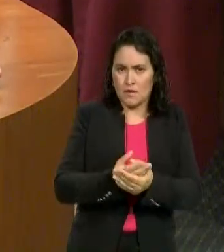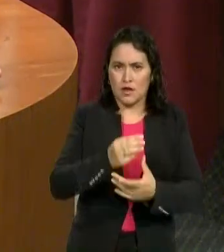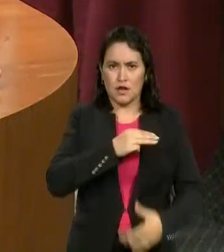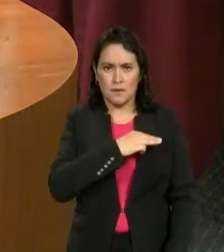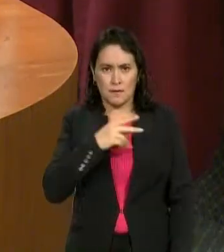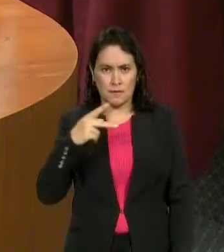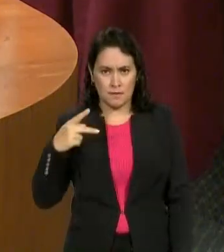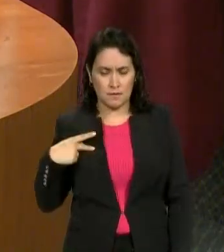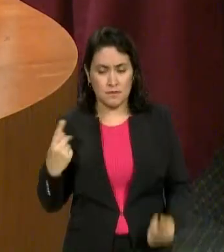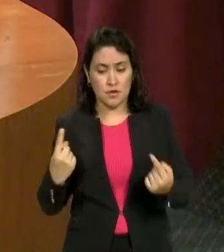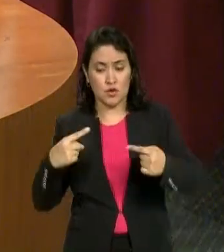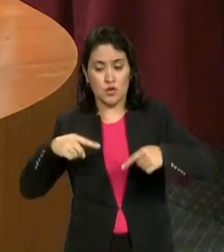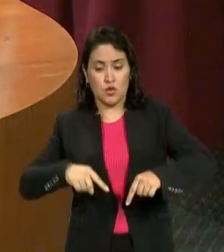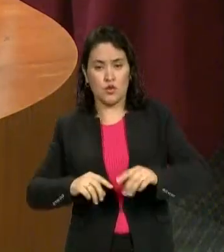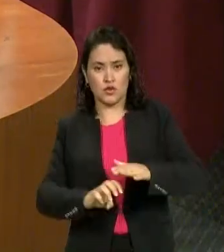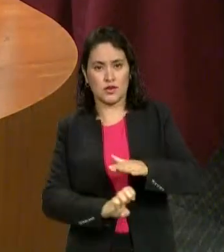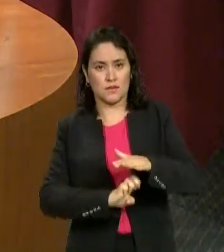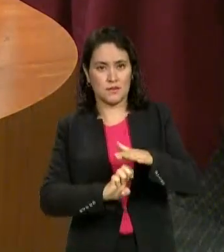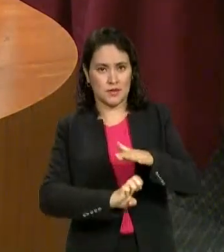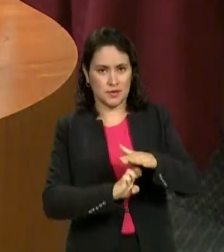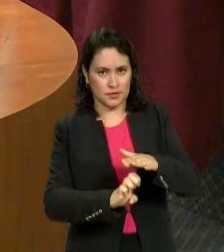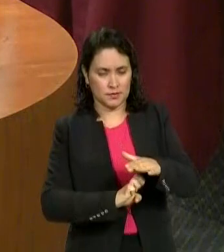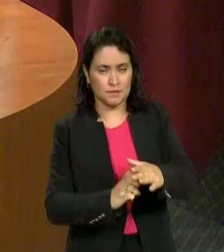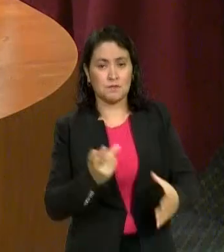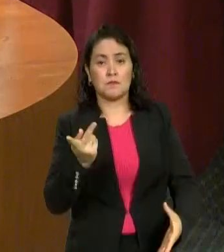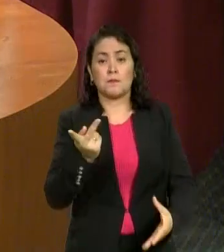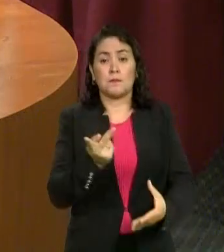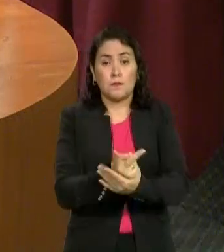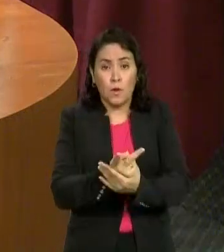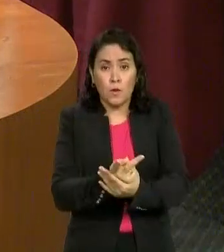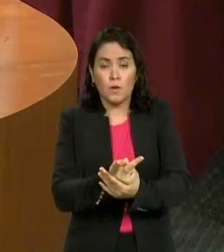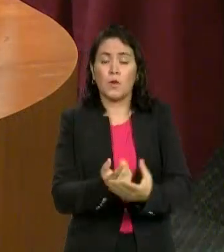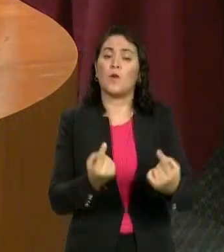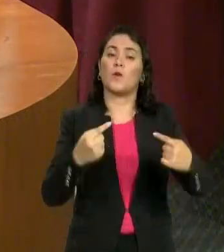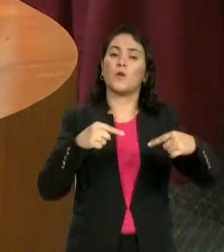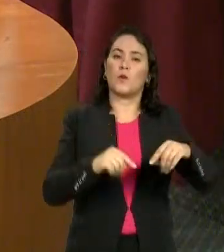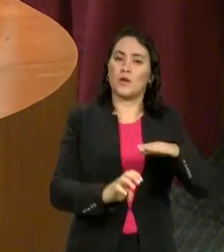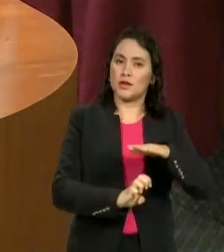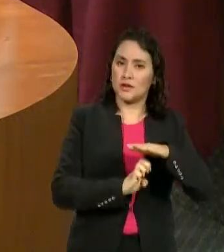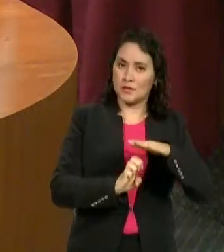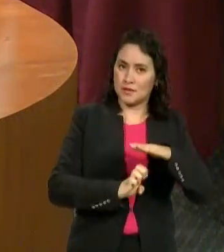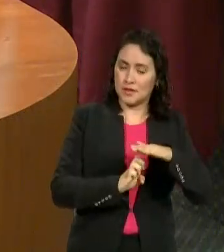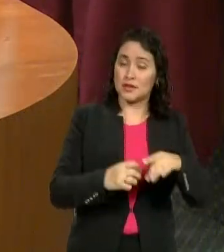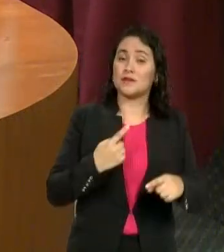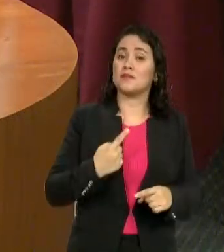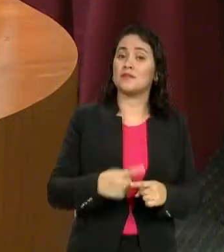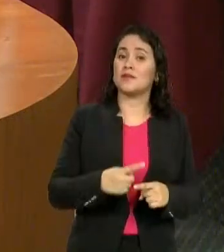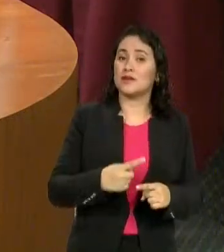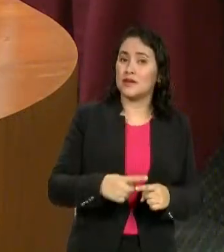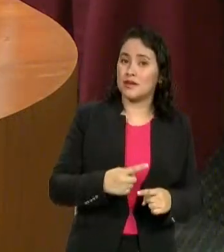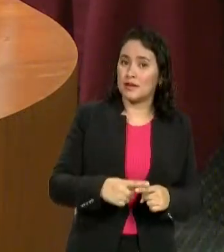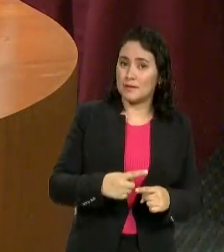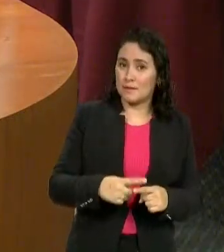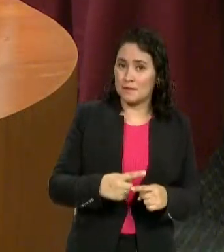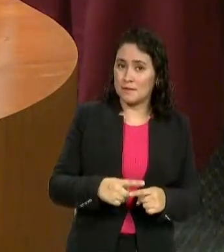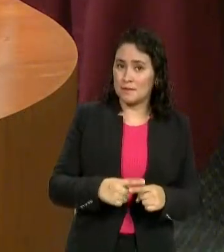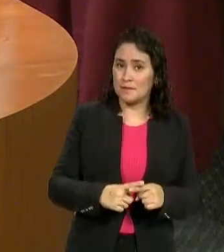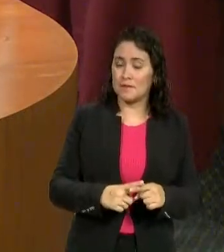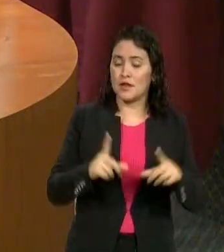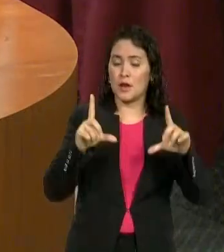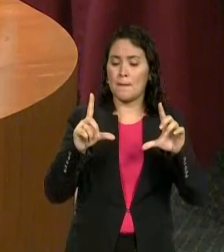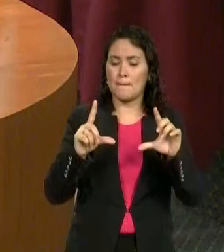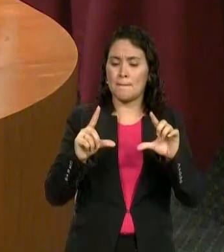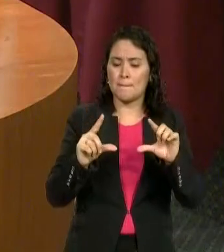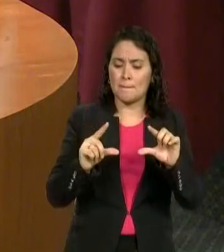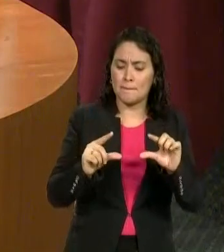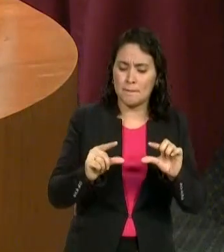as empresas, para o PROCON, contra as empresas, para que isso seja reduzido a valores